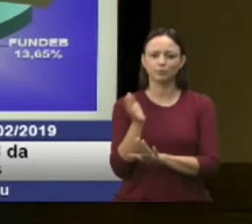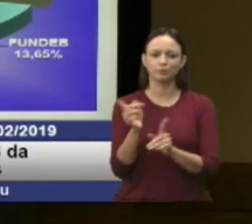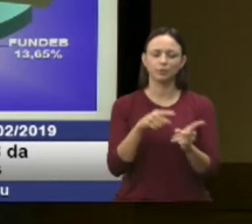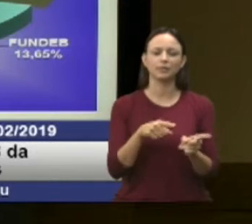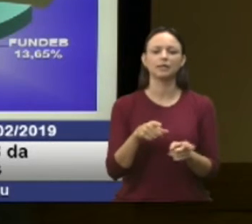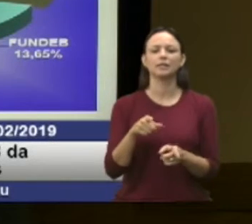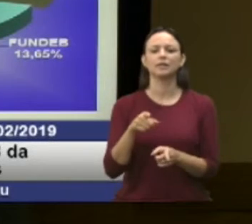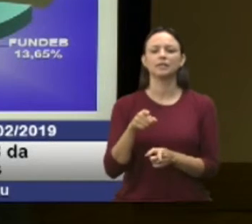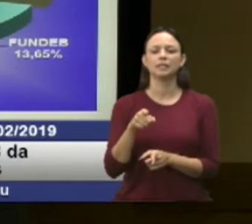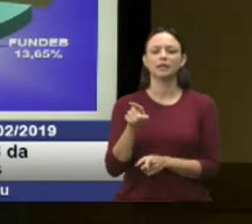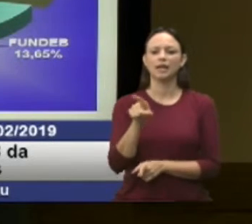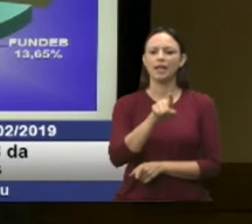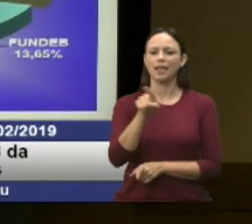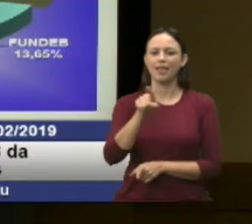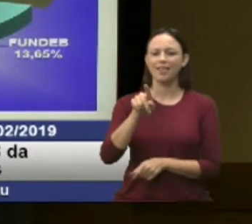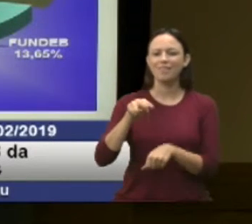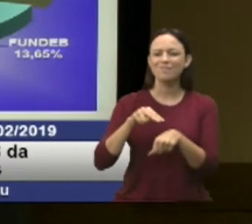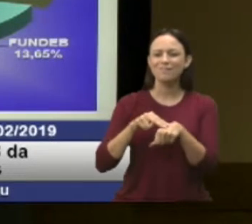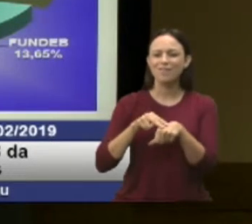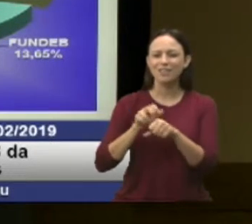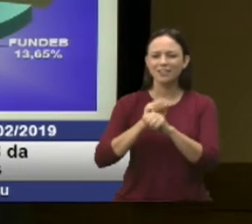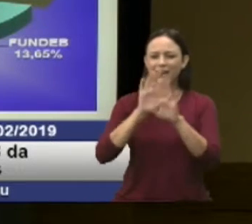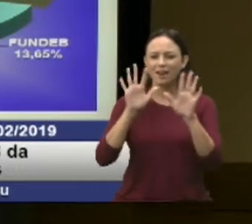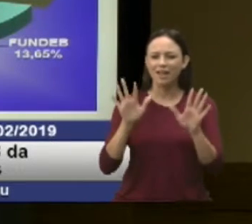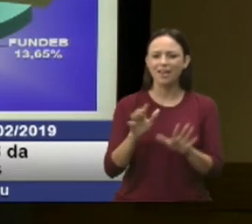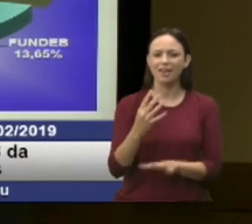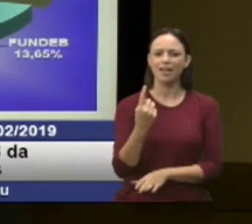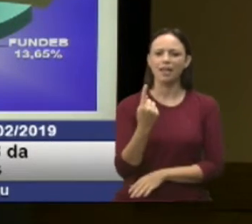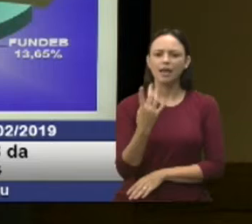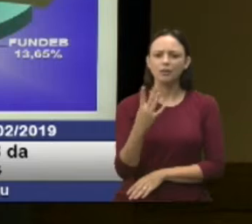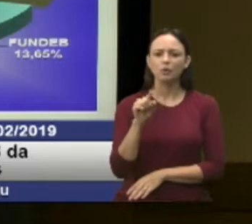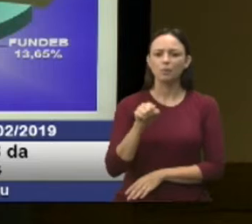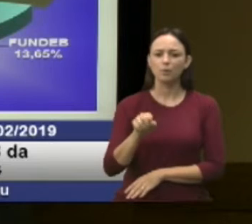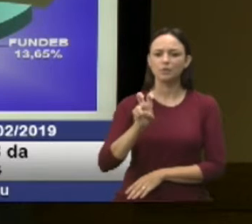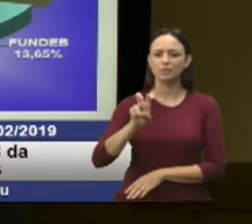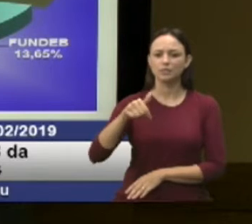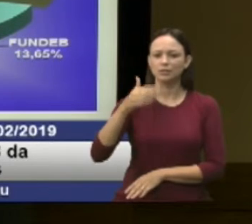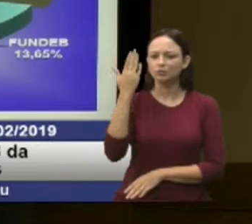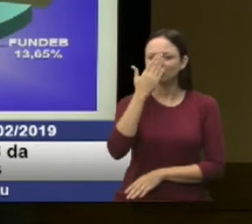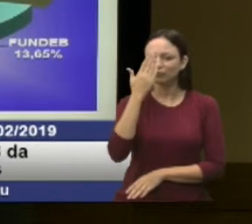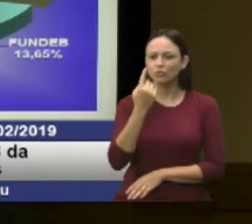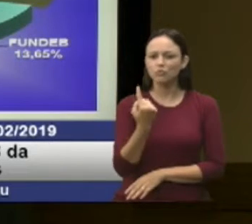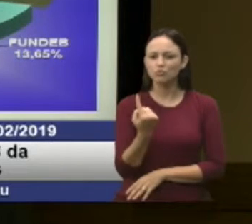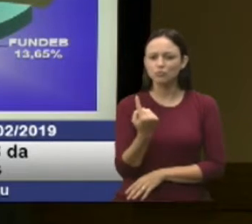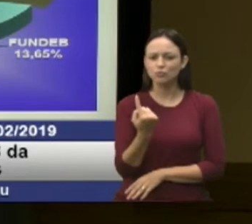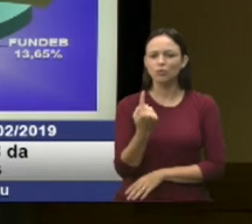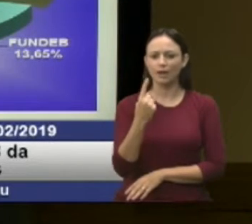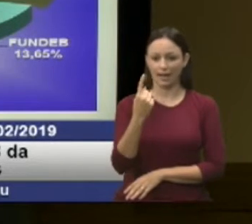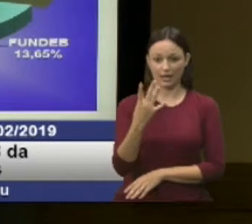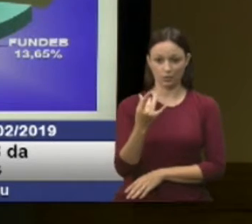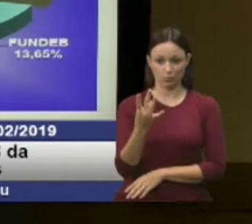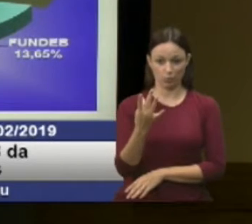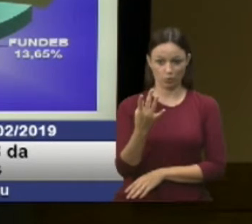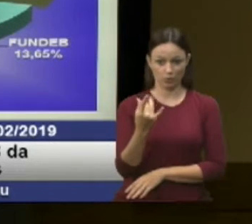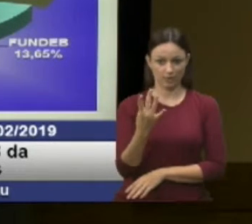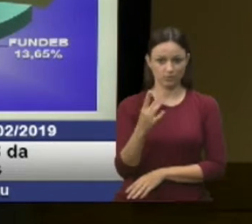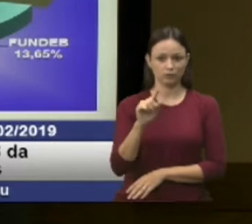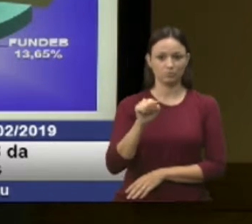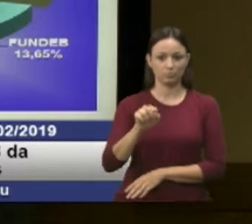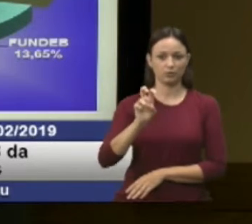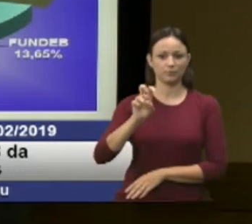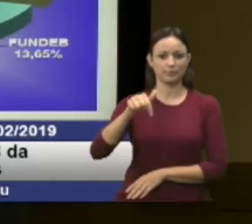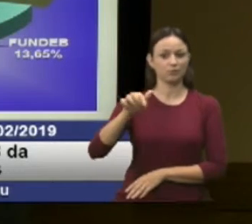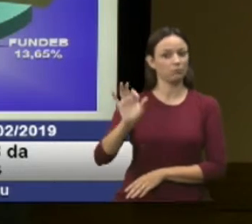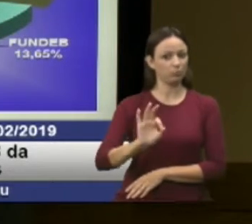Que aqui é de 14,57, né? Não dá para perceber aqui, mas é